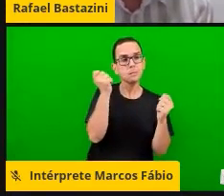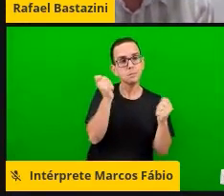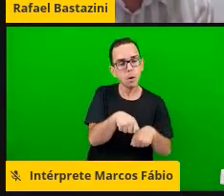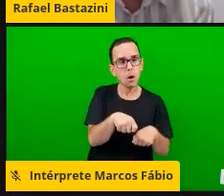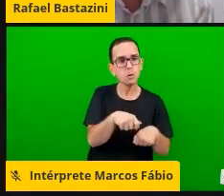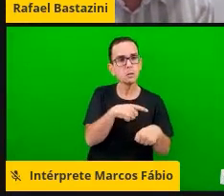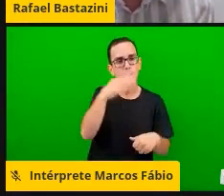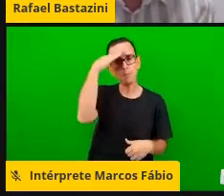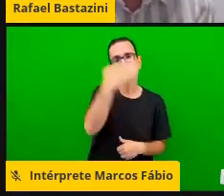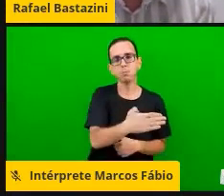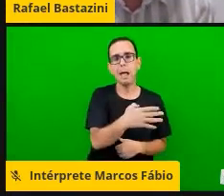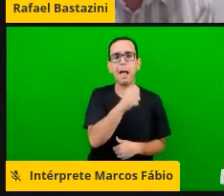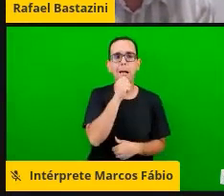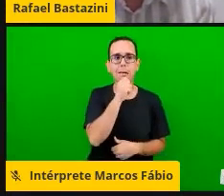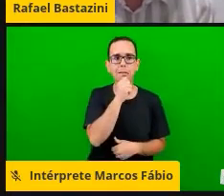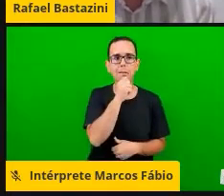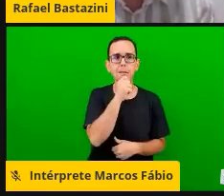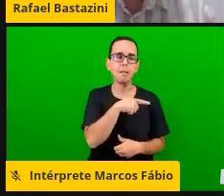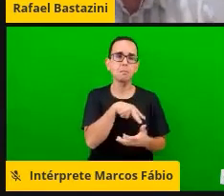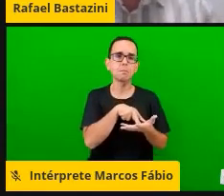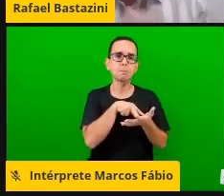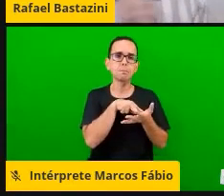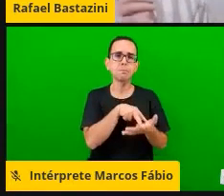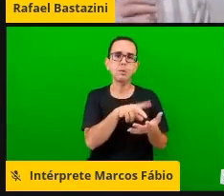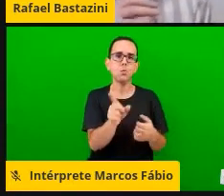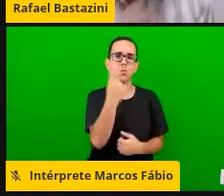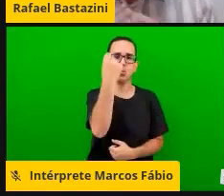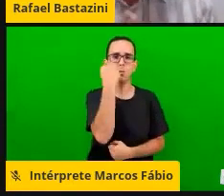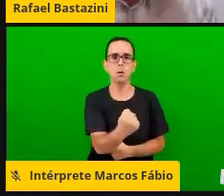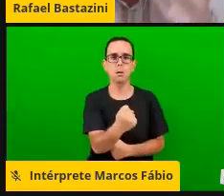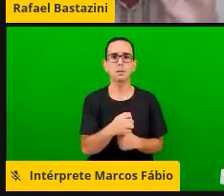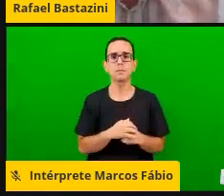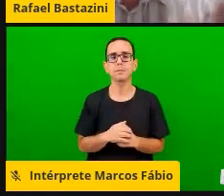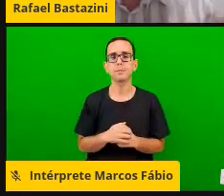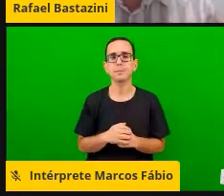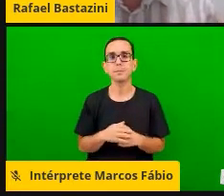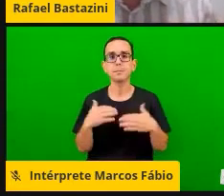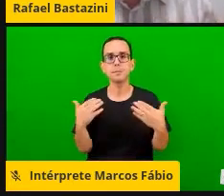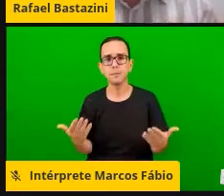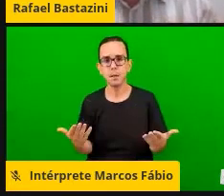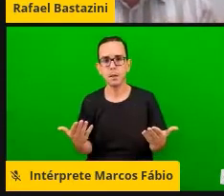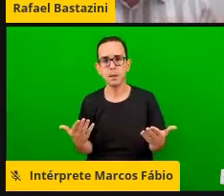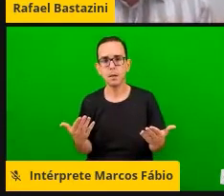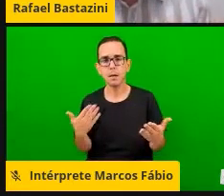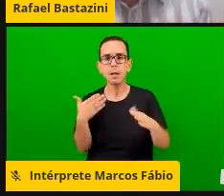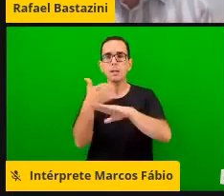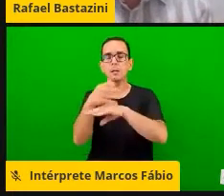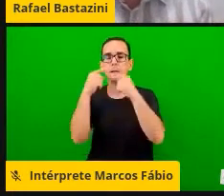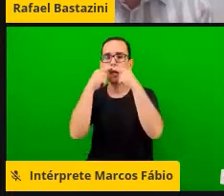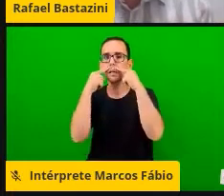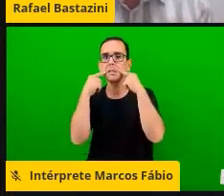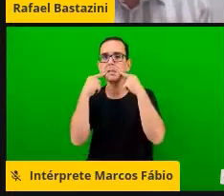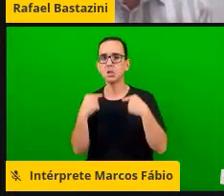os Estados Unidos ainda permanece como uma potência. Bom, pessoal, entramos na China agora. A